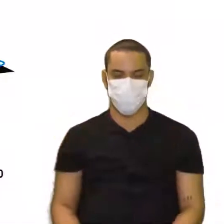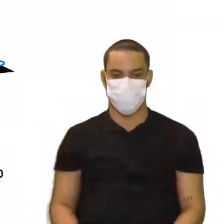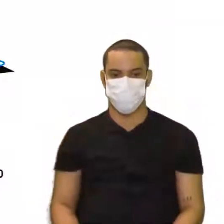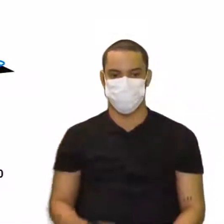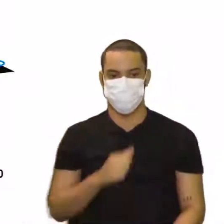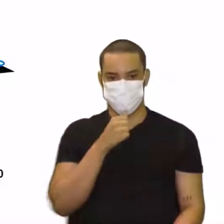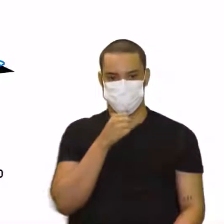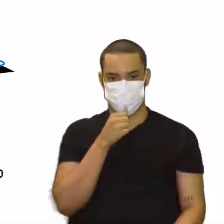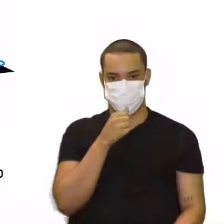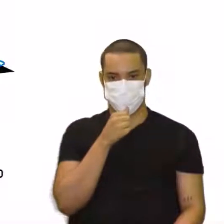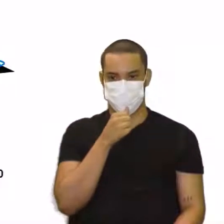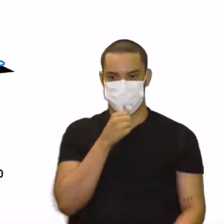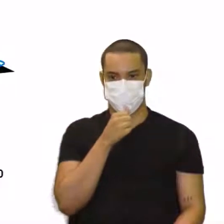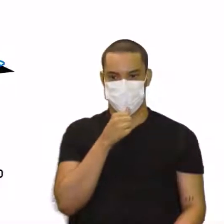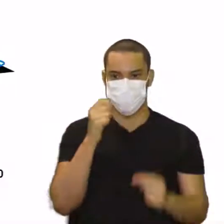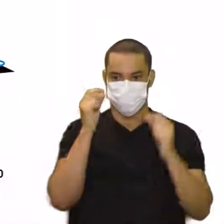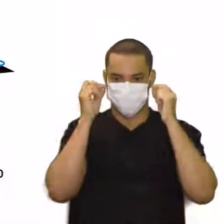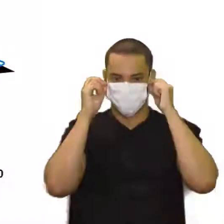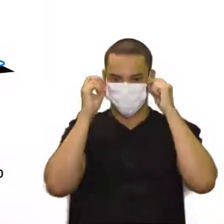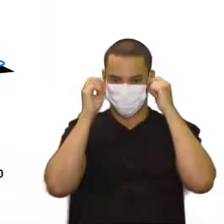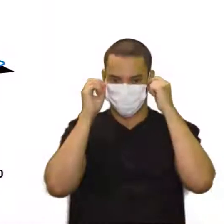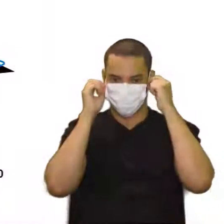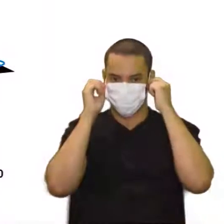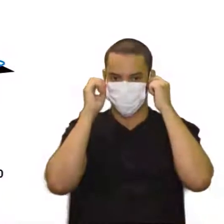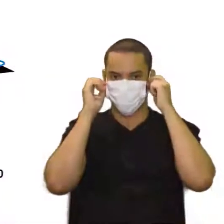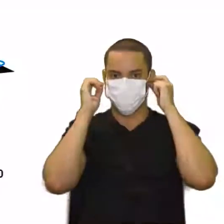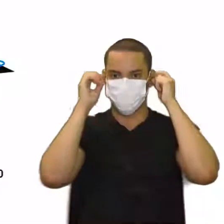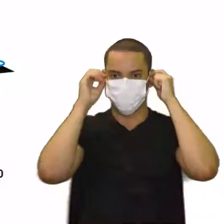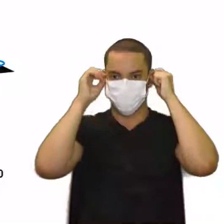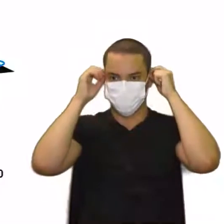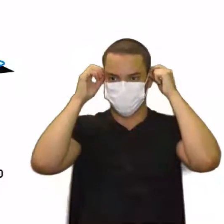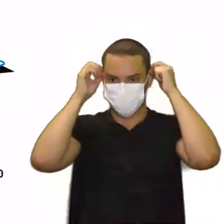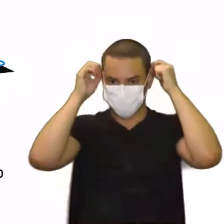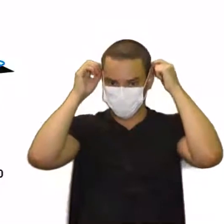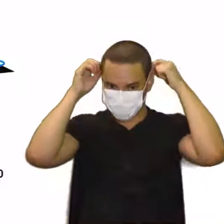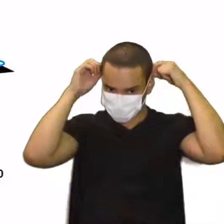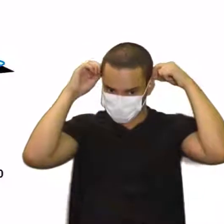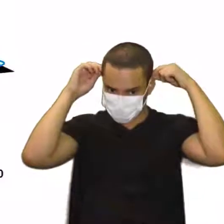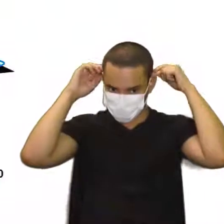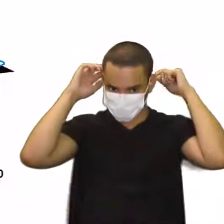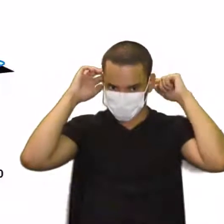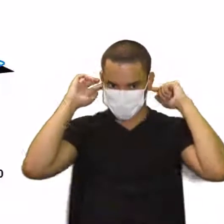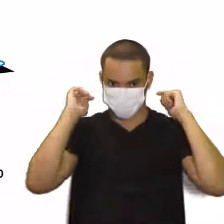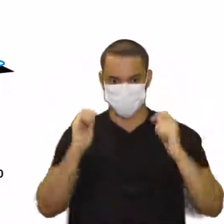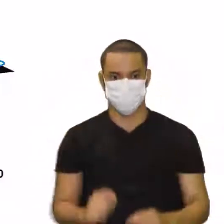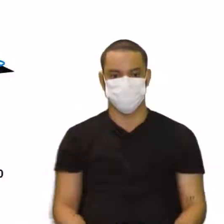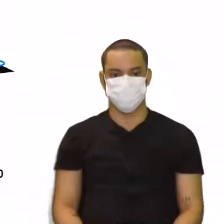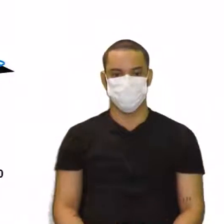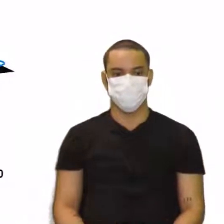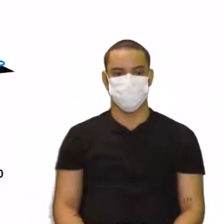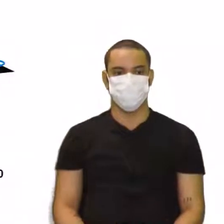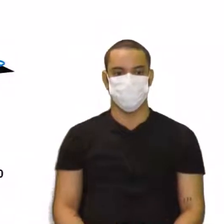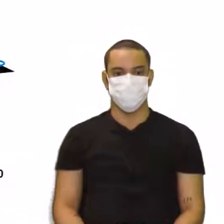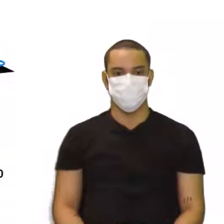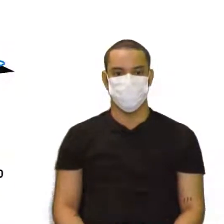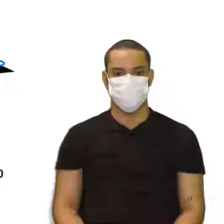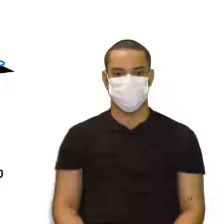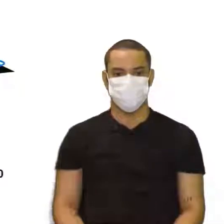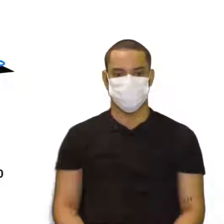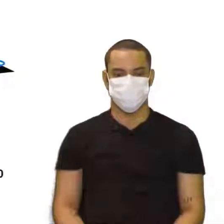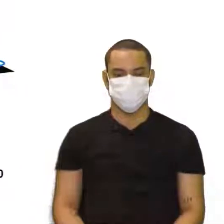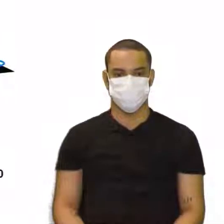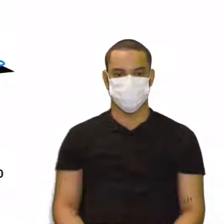está atravessando. Imagine que ele está vindo aqui e está atravessando aqui, ó. Deixa eu trocar a corzinha.